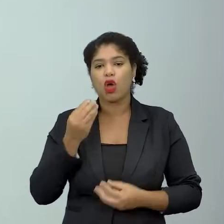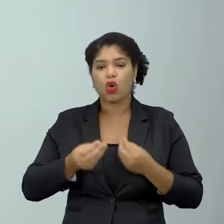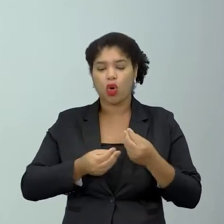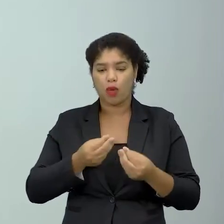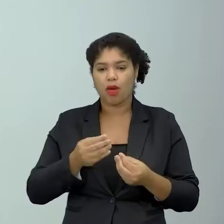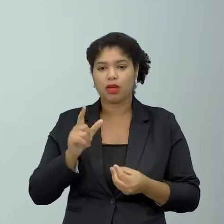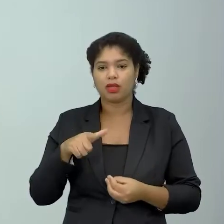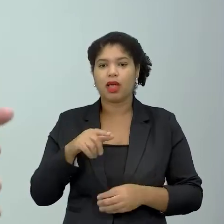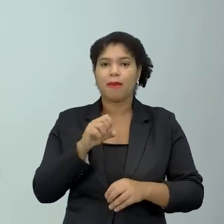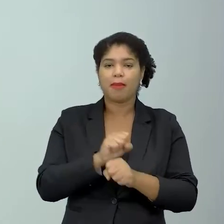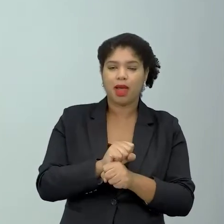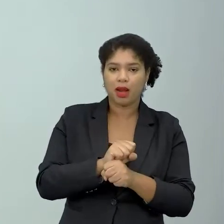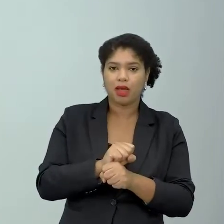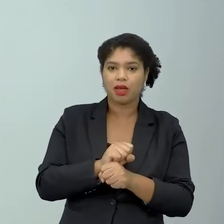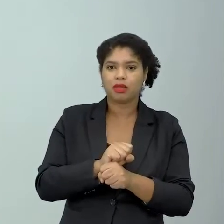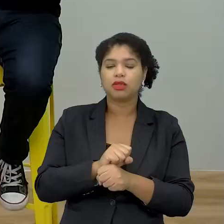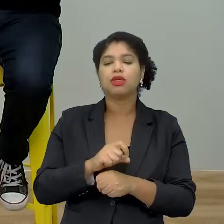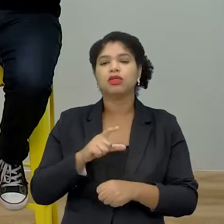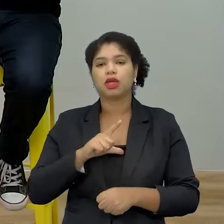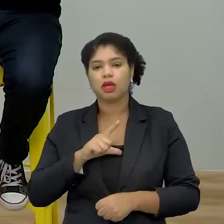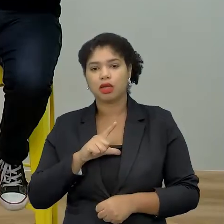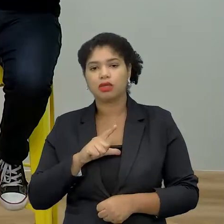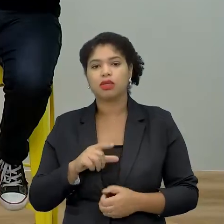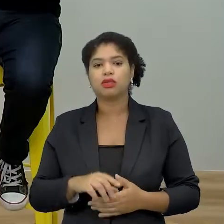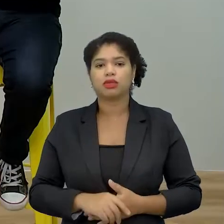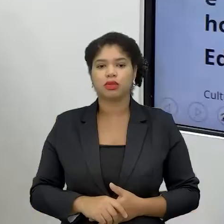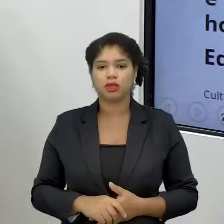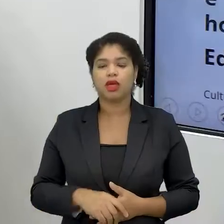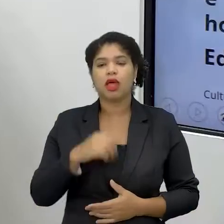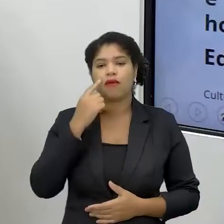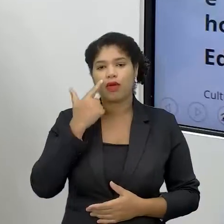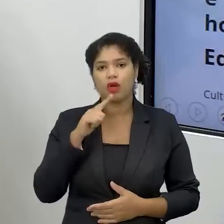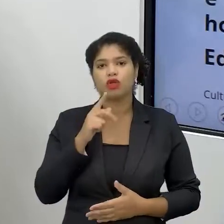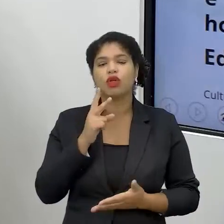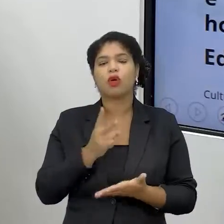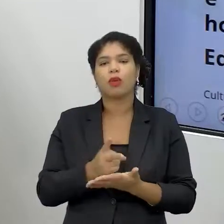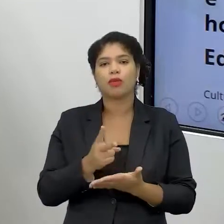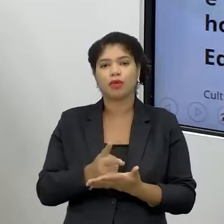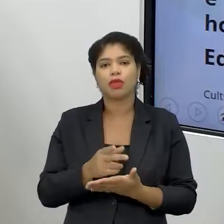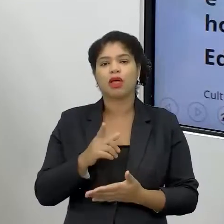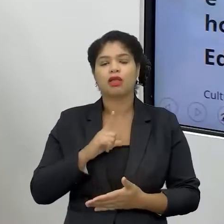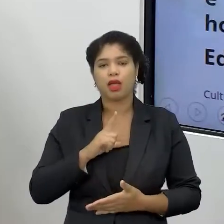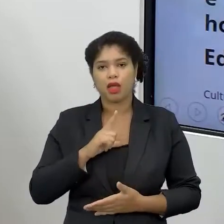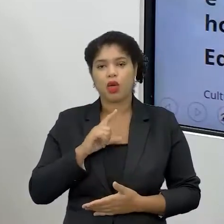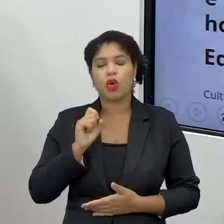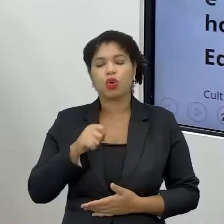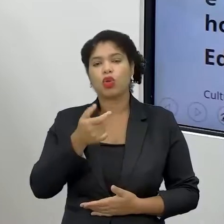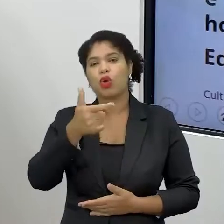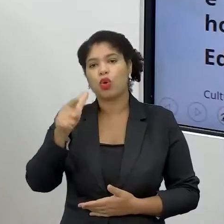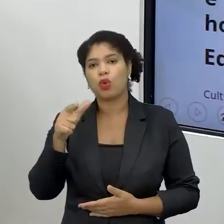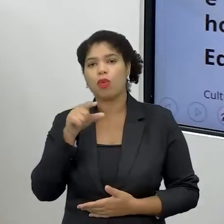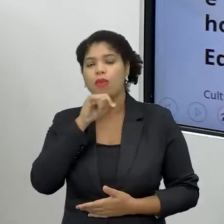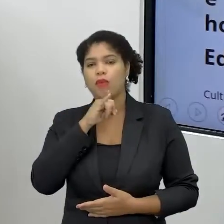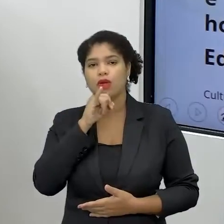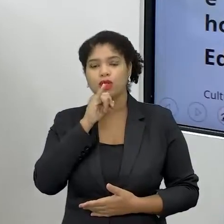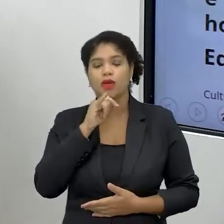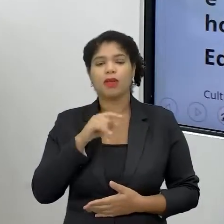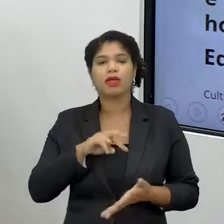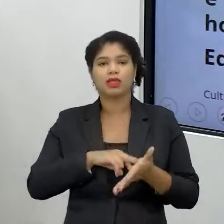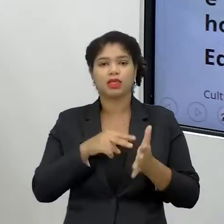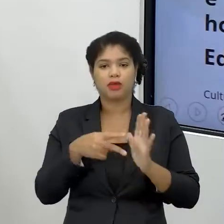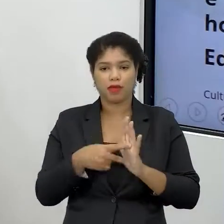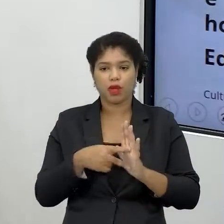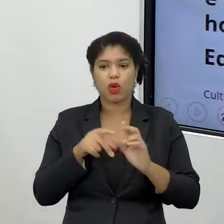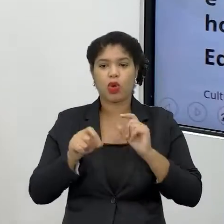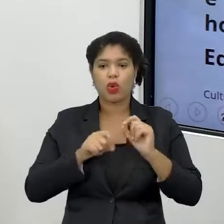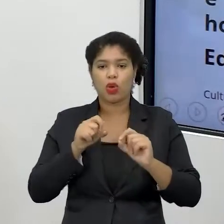olha, pare, ande, é isto? Sim, mas principalmente a questão de que muitas vezes os significados